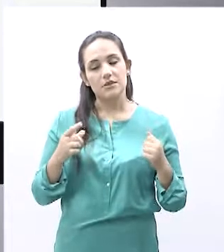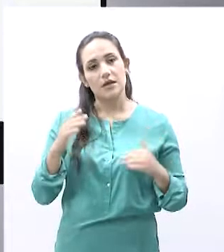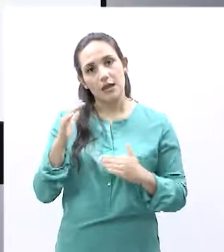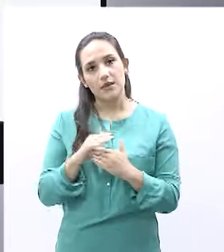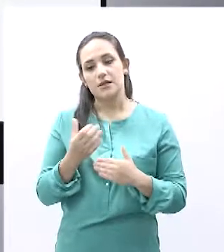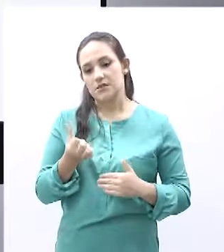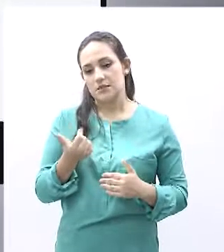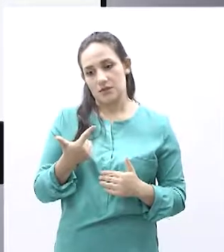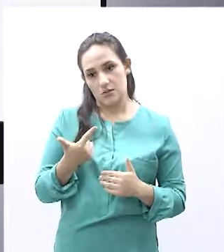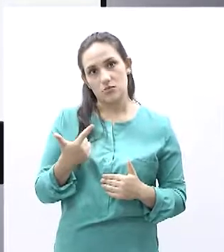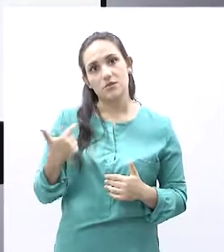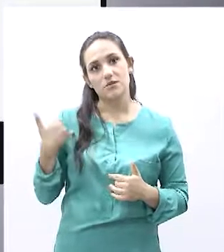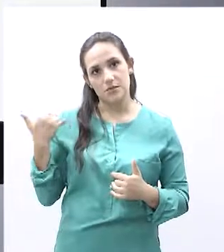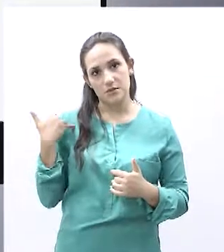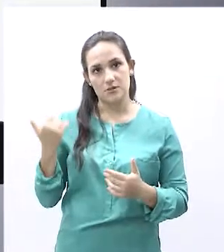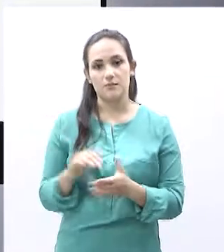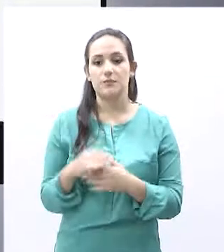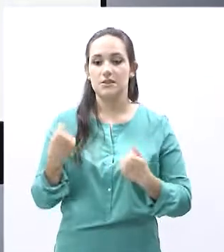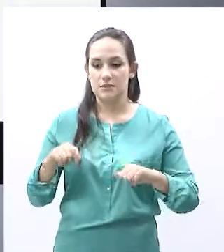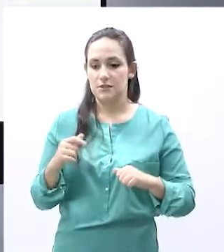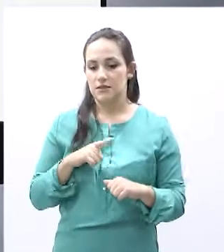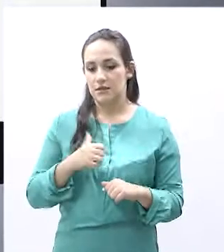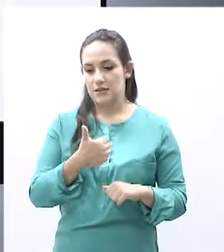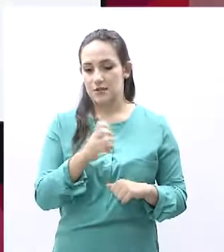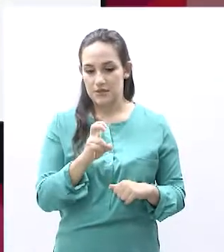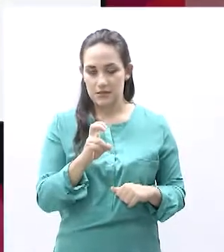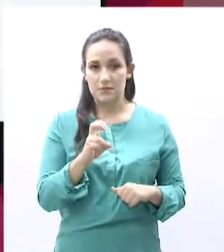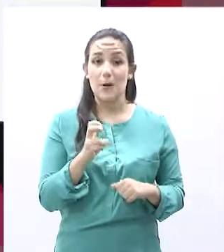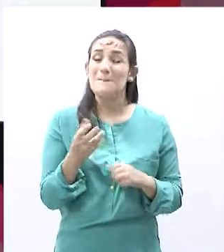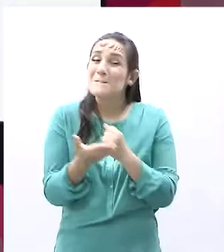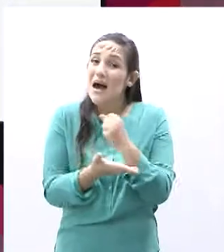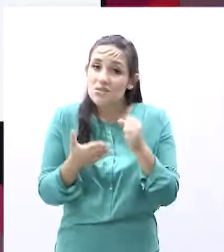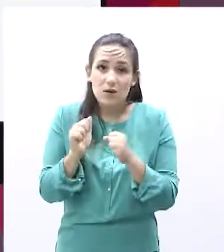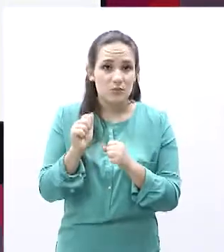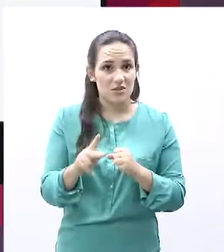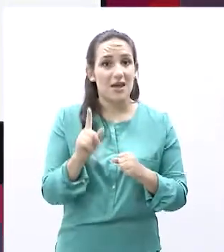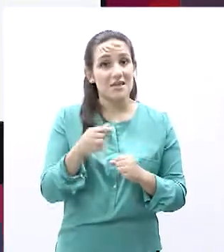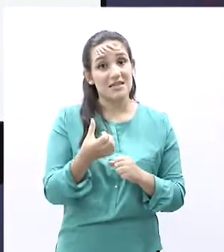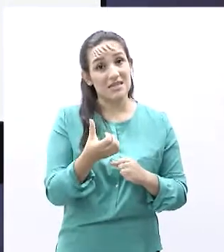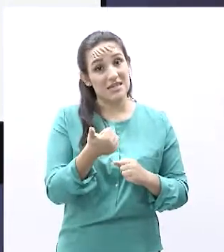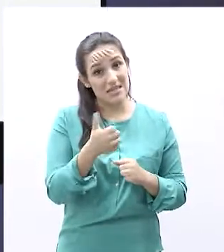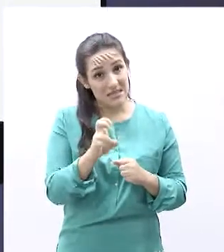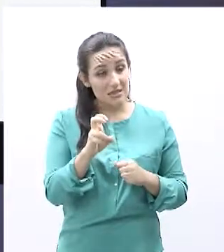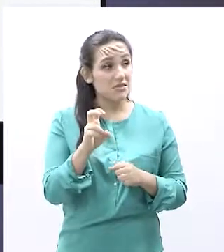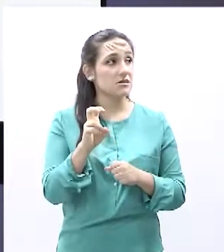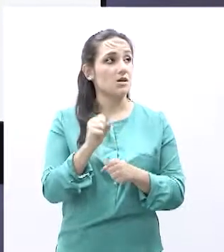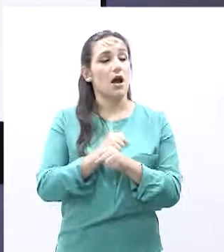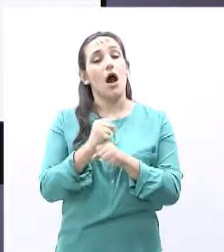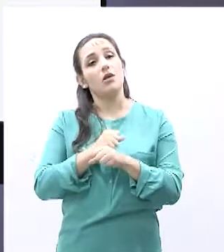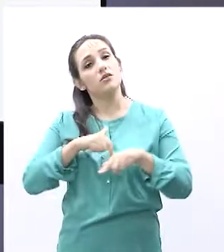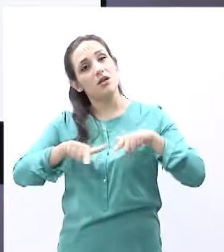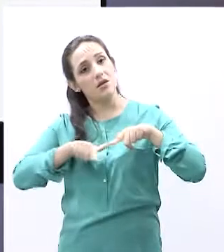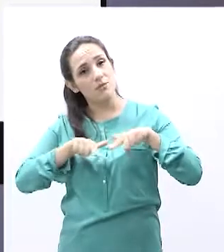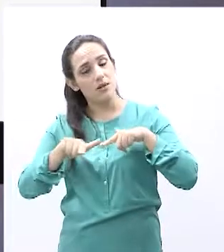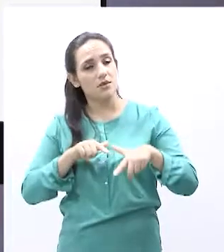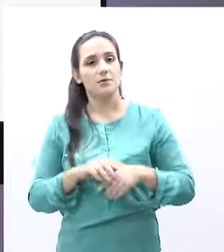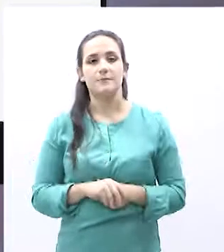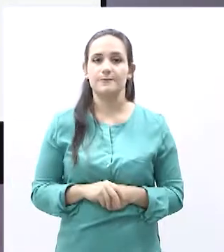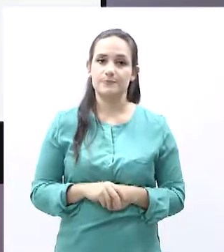ter 15 anos de contribuição, e o homem também, 15 anos de contribuição, ficou aqui embaixo,